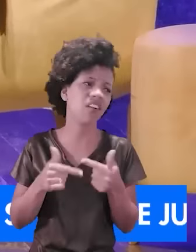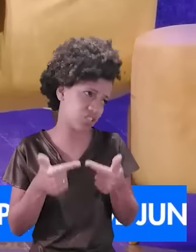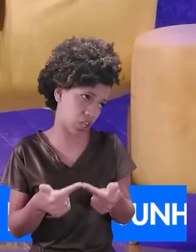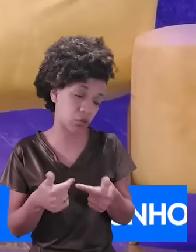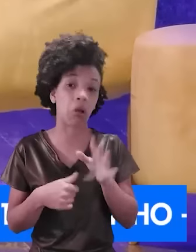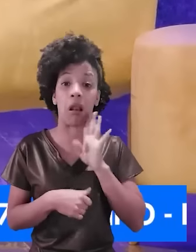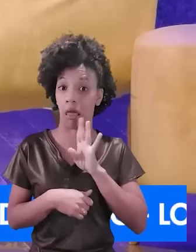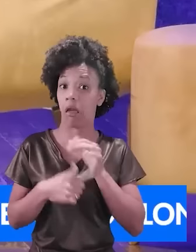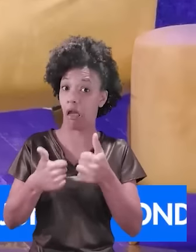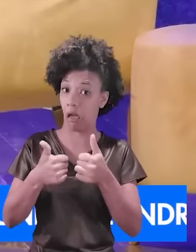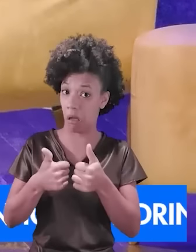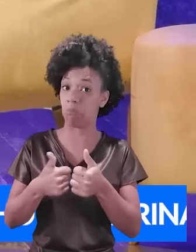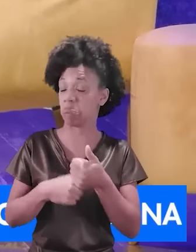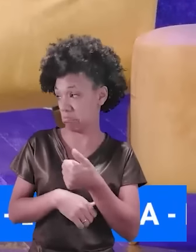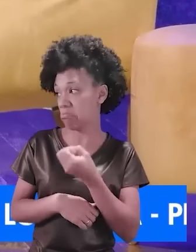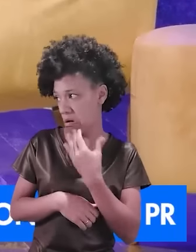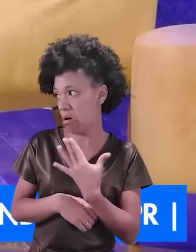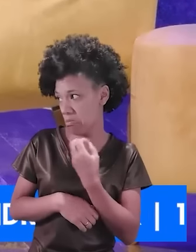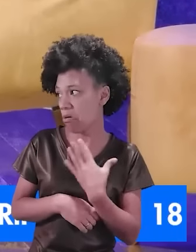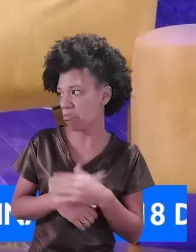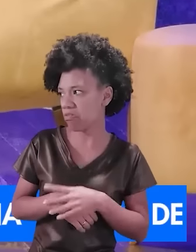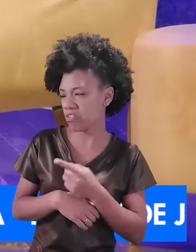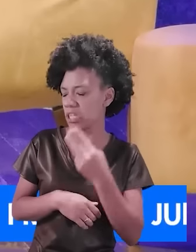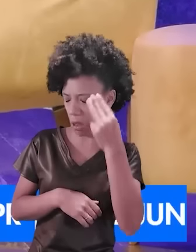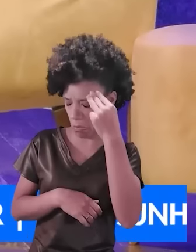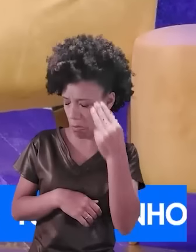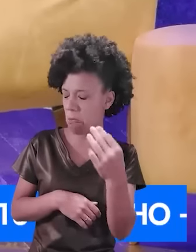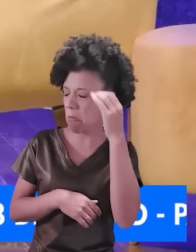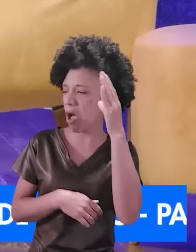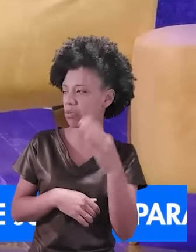legal bacana é